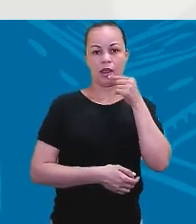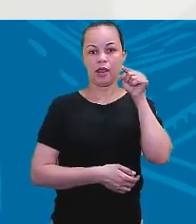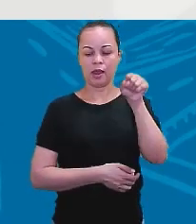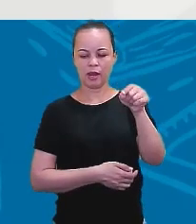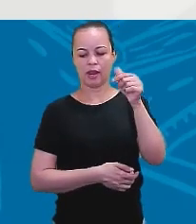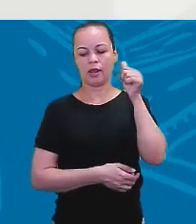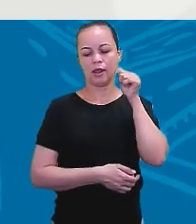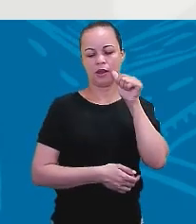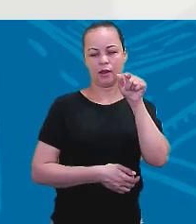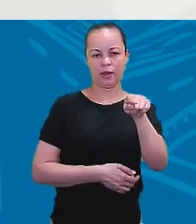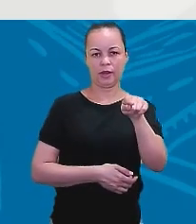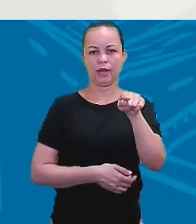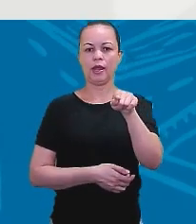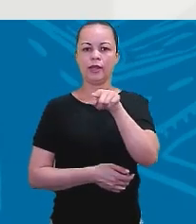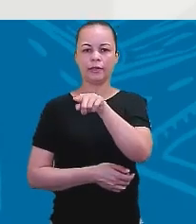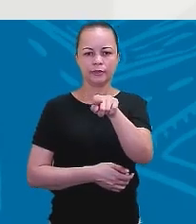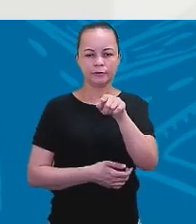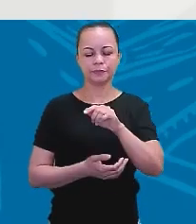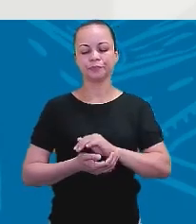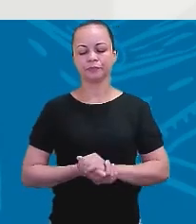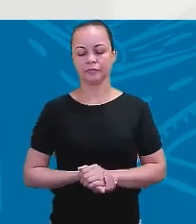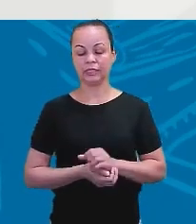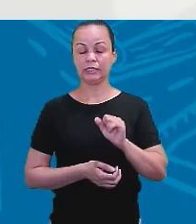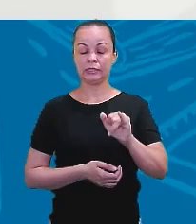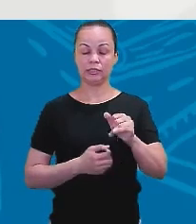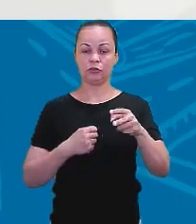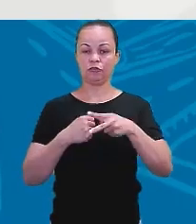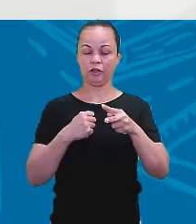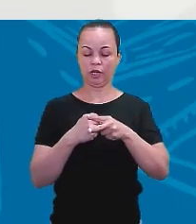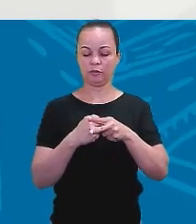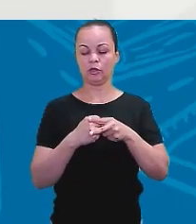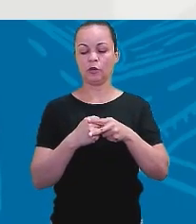estiver no presente simples, tá?